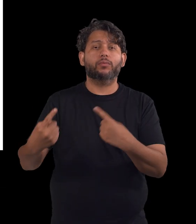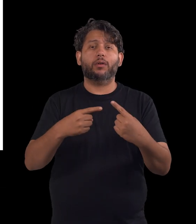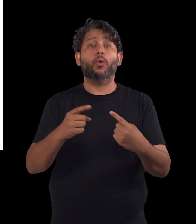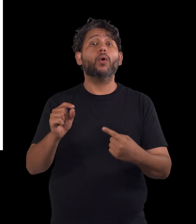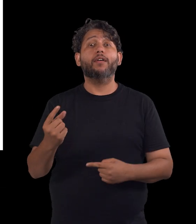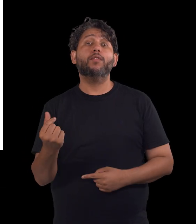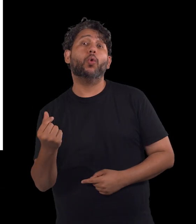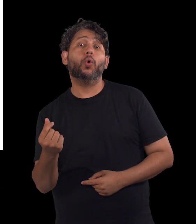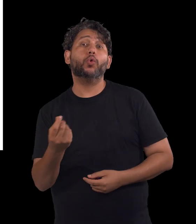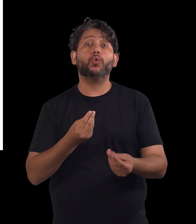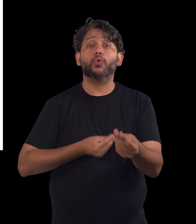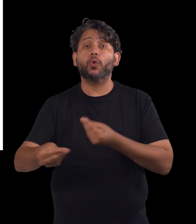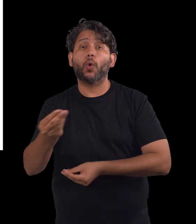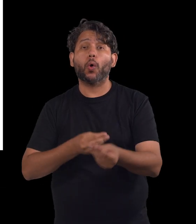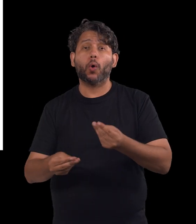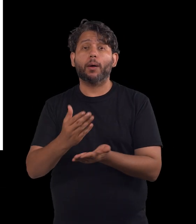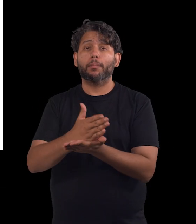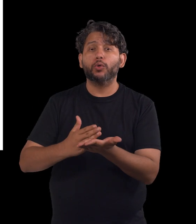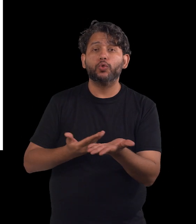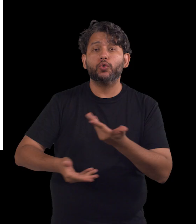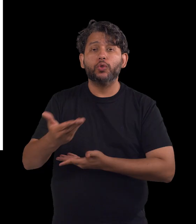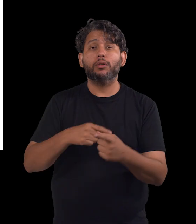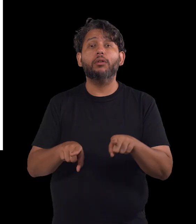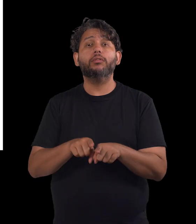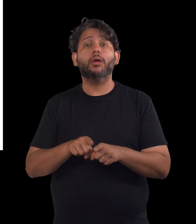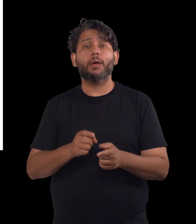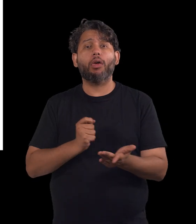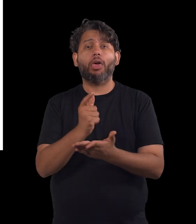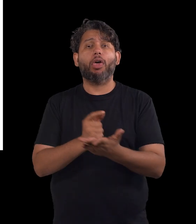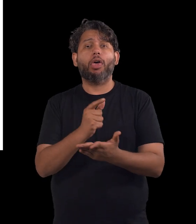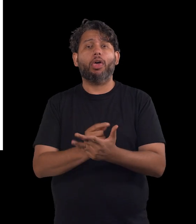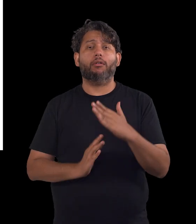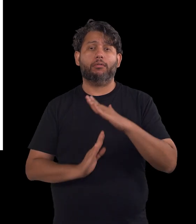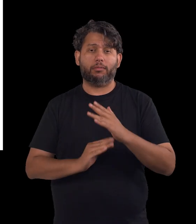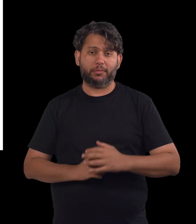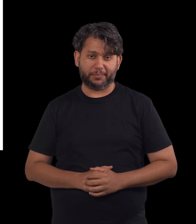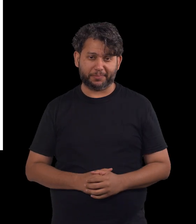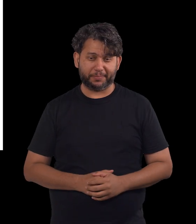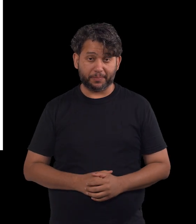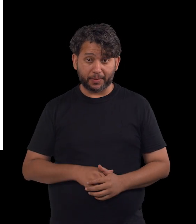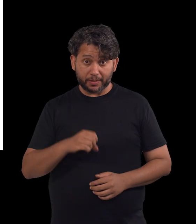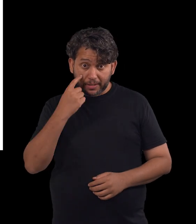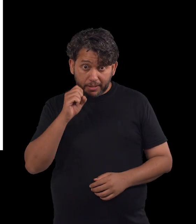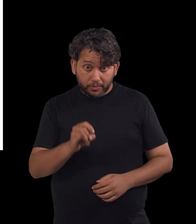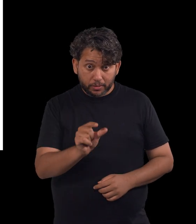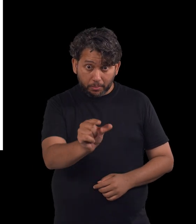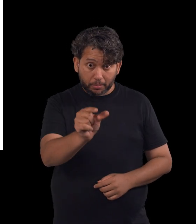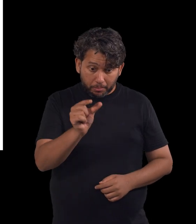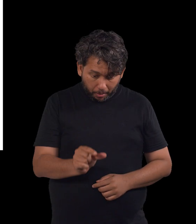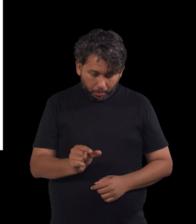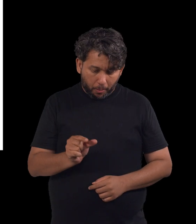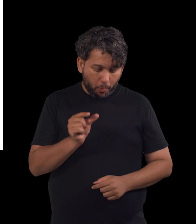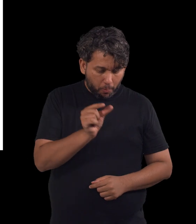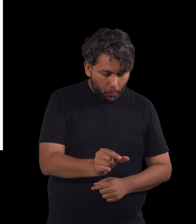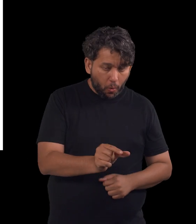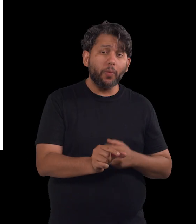espaço para dialogar sobre valor, troca, partilha e limites do consumismo. Ao buscar a peça